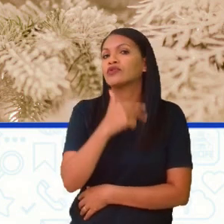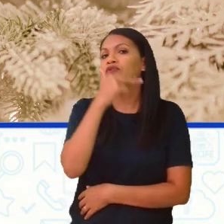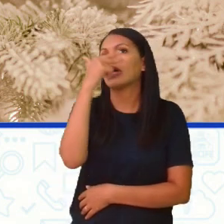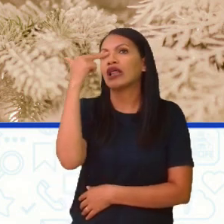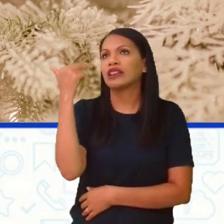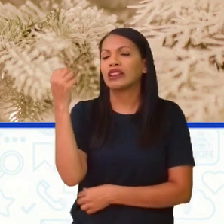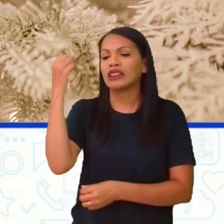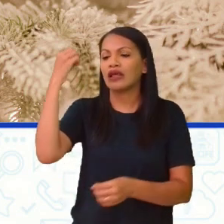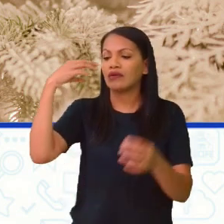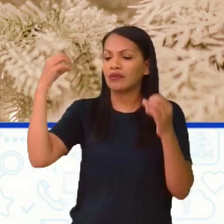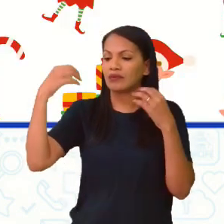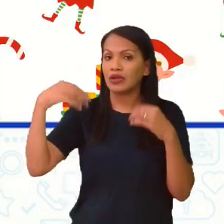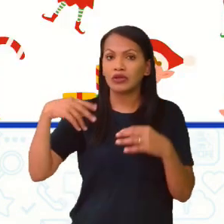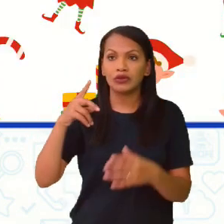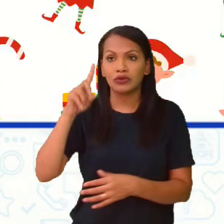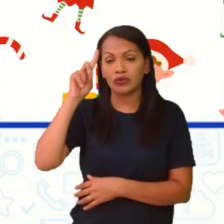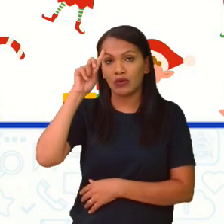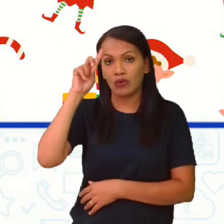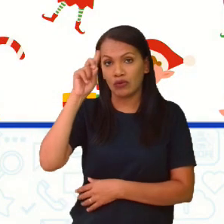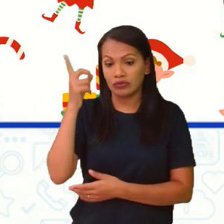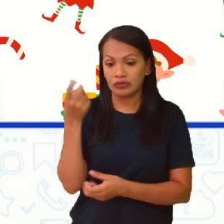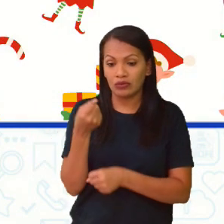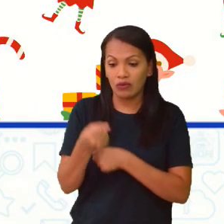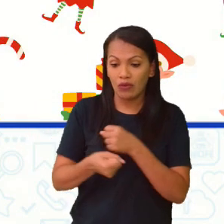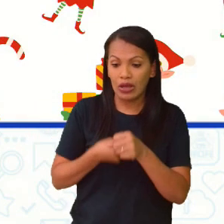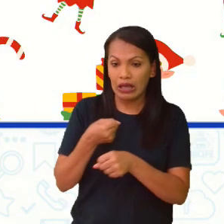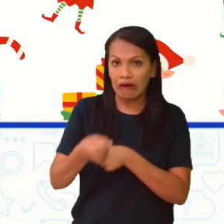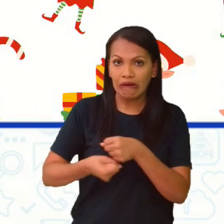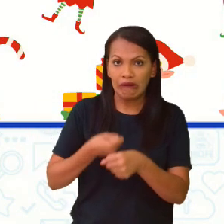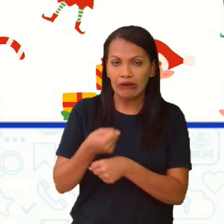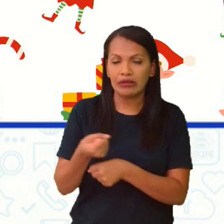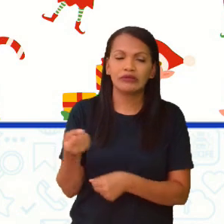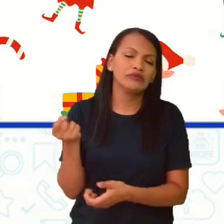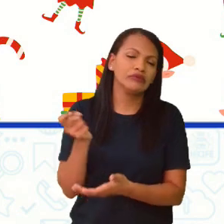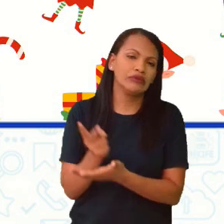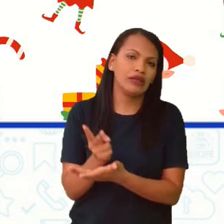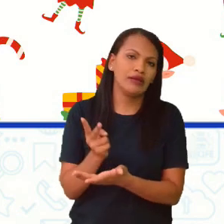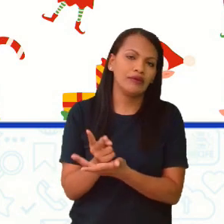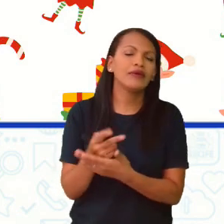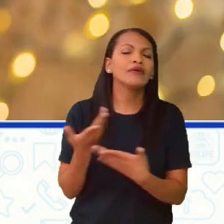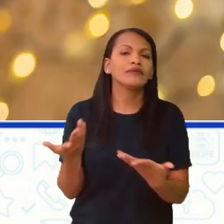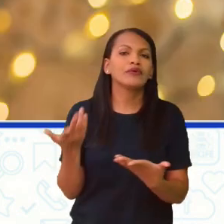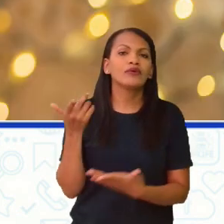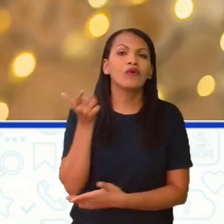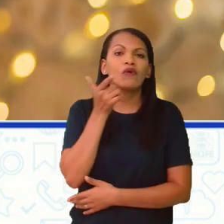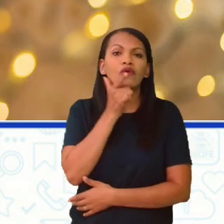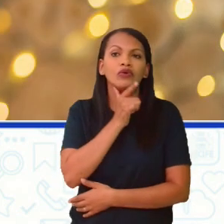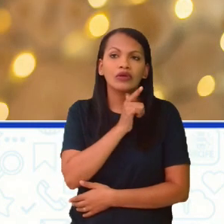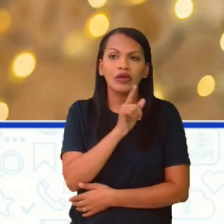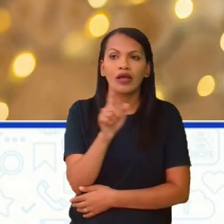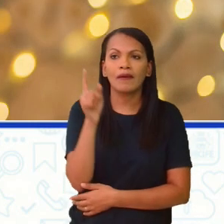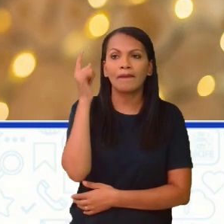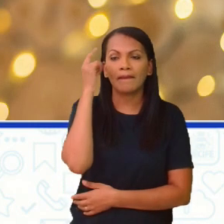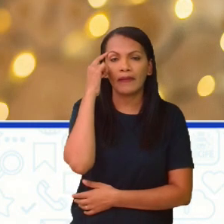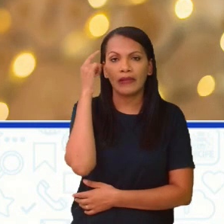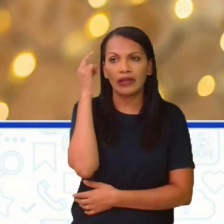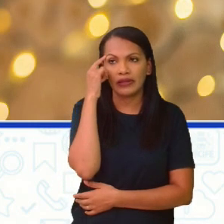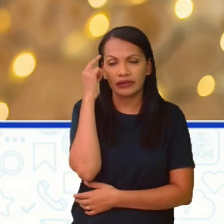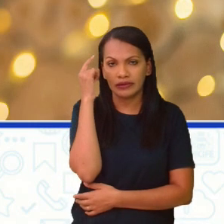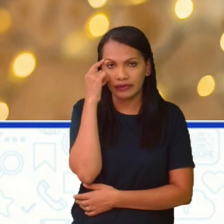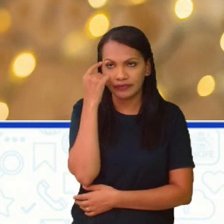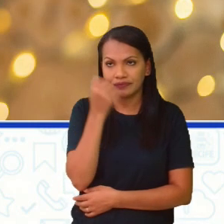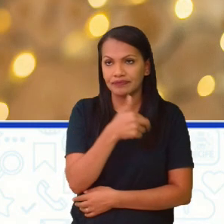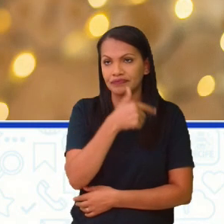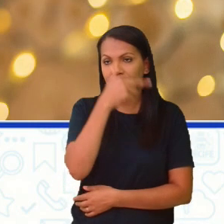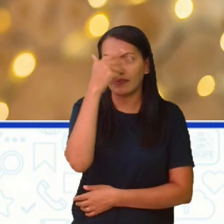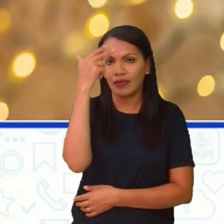né? Que aparece todos os anos. E aí a gente consegue pensar sobre o Natal, tá?